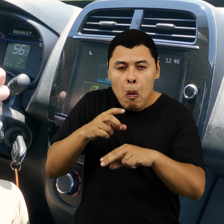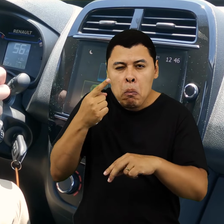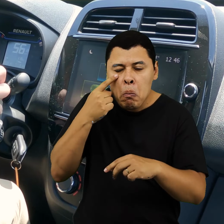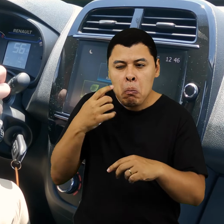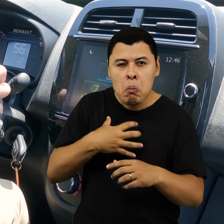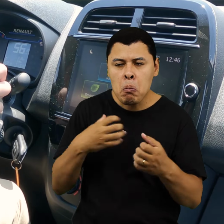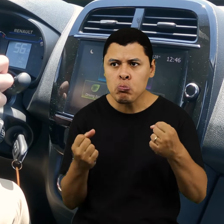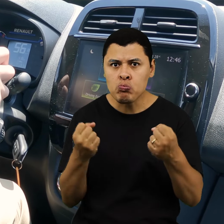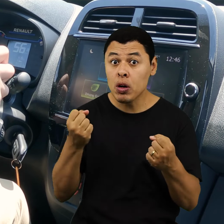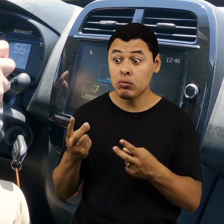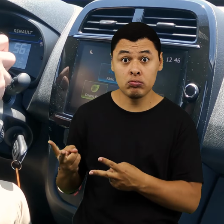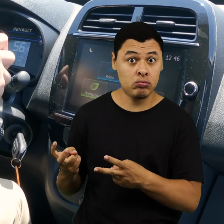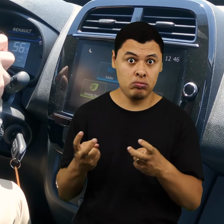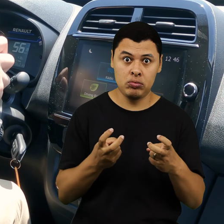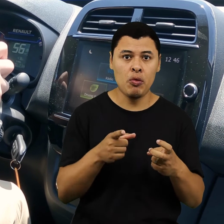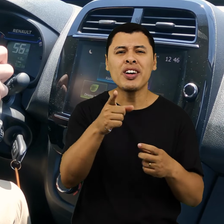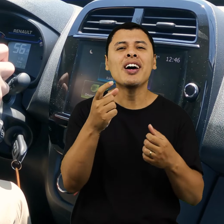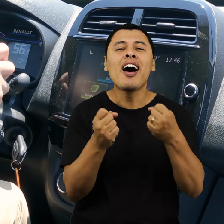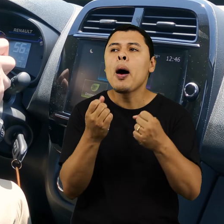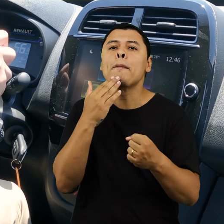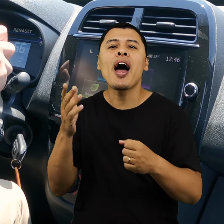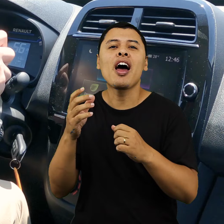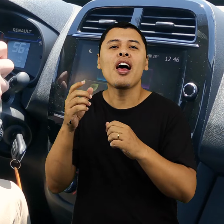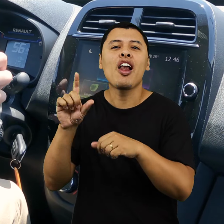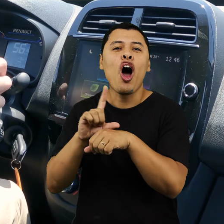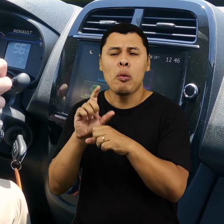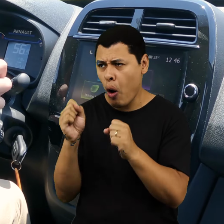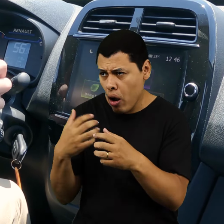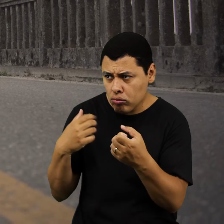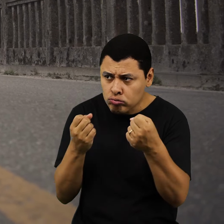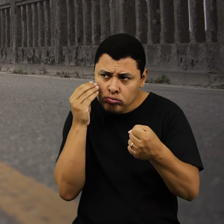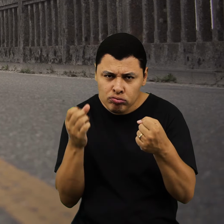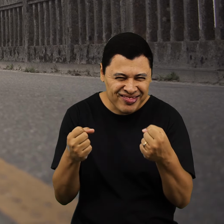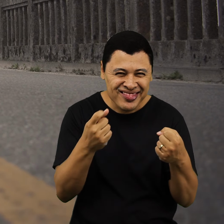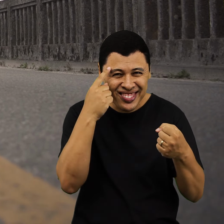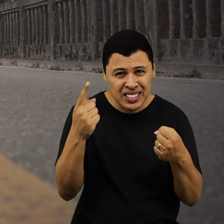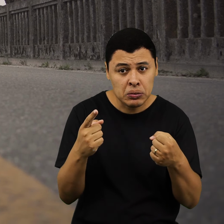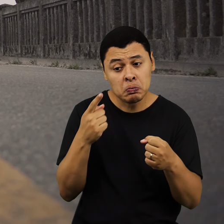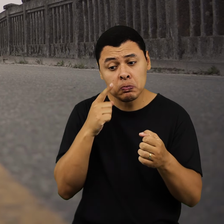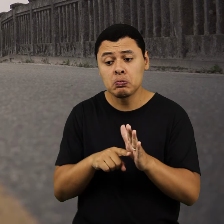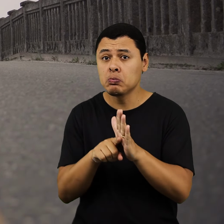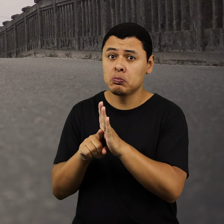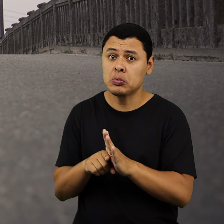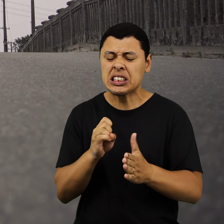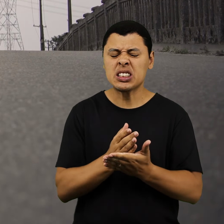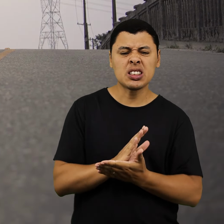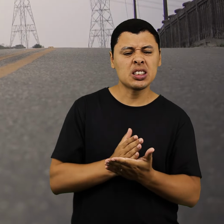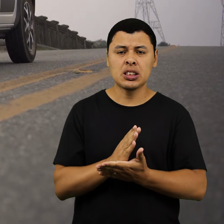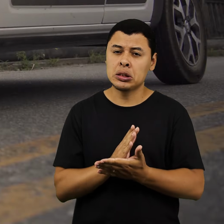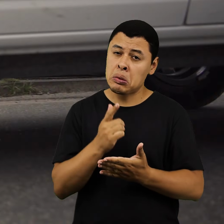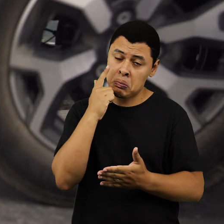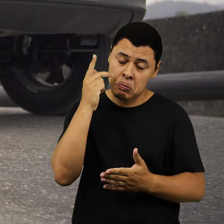preste muita atenção nisso, porque o test drive é curto, né? Mas você pense se isso não vai te incomodar mais em termos de médio e longo